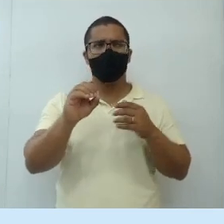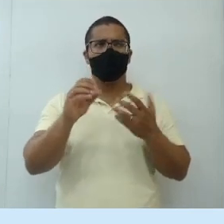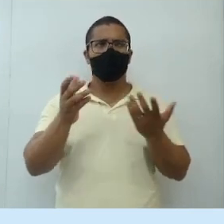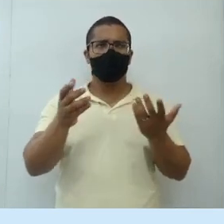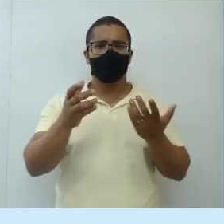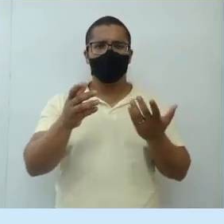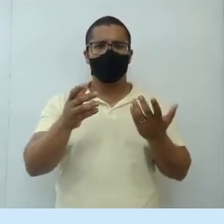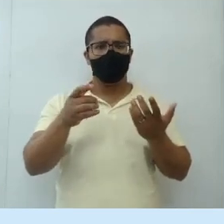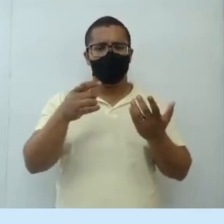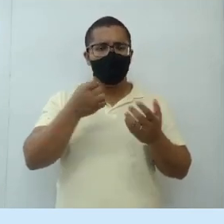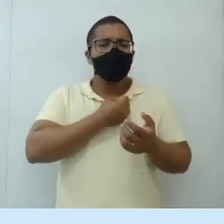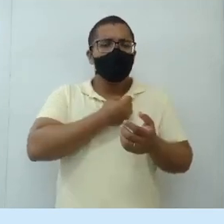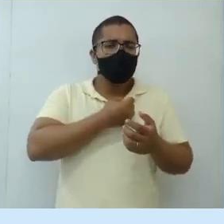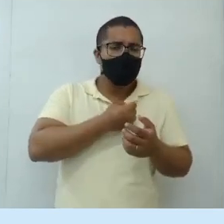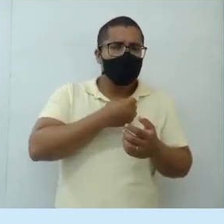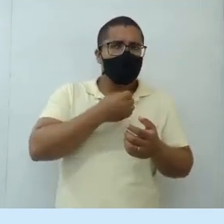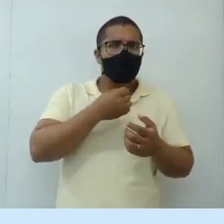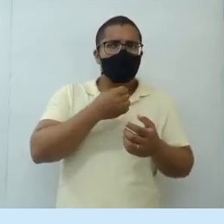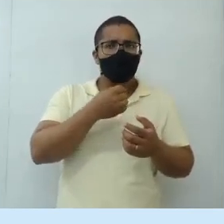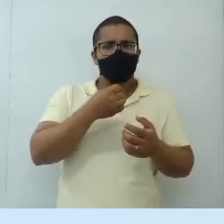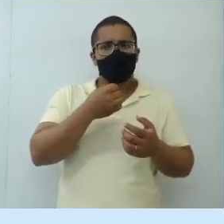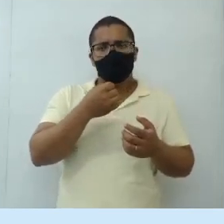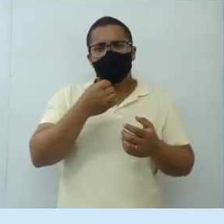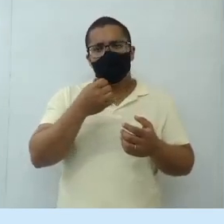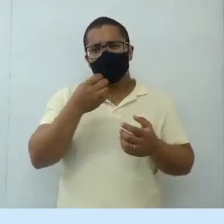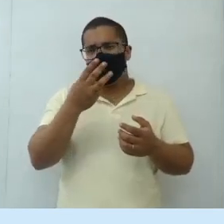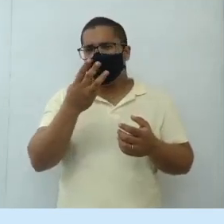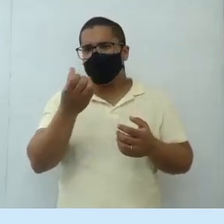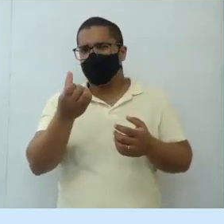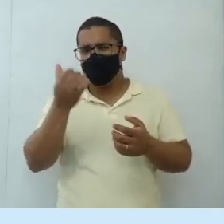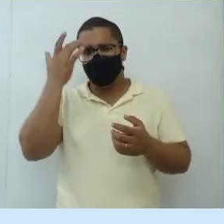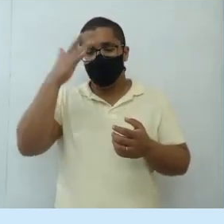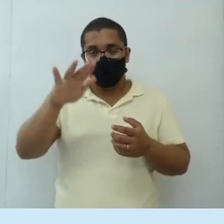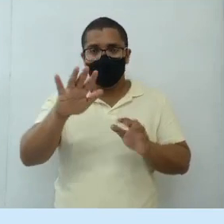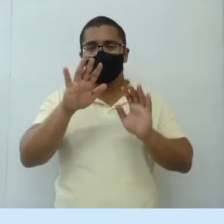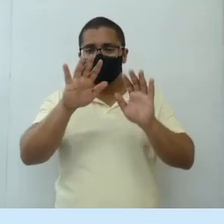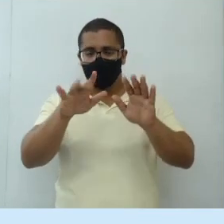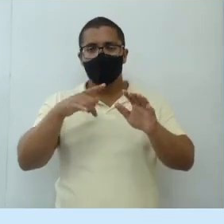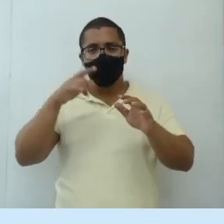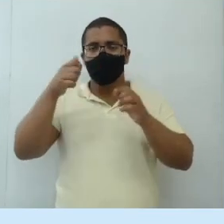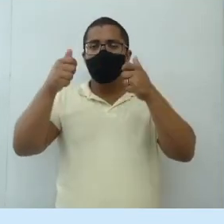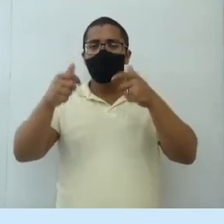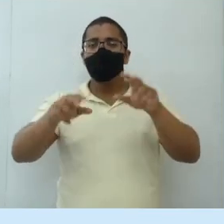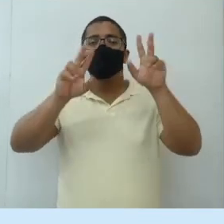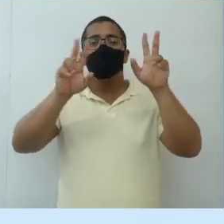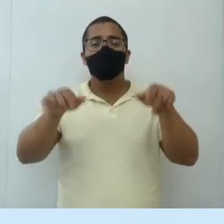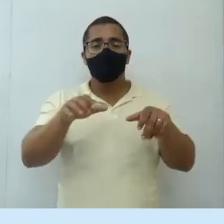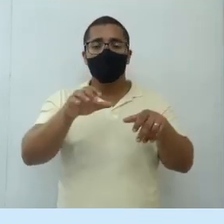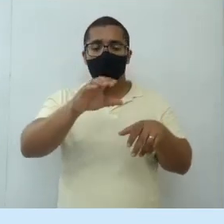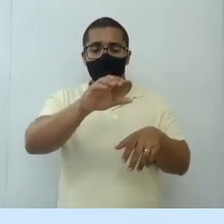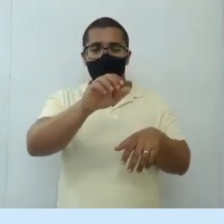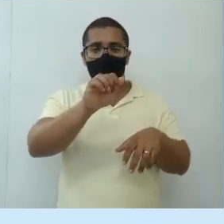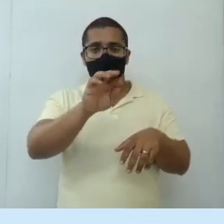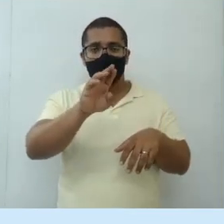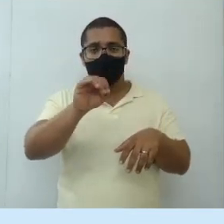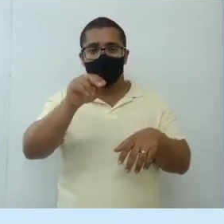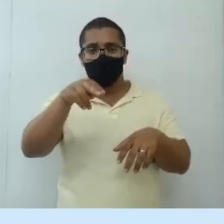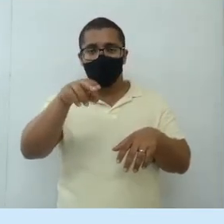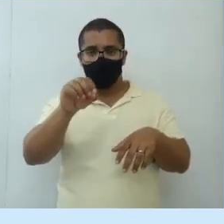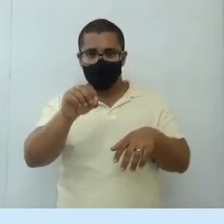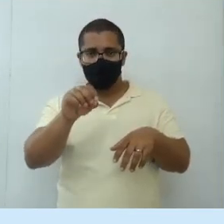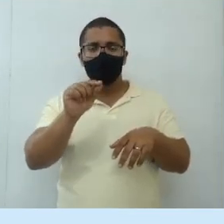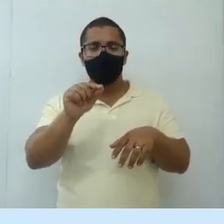e vai discutir justamente as questões da do crédito de carbono seja Na quantidade de